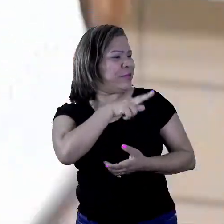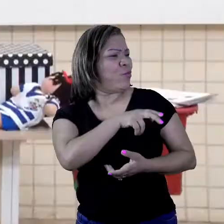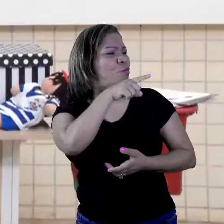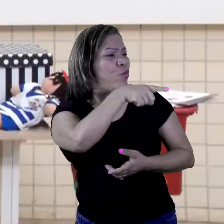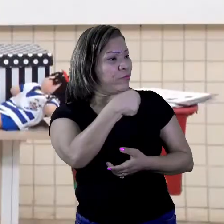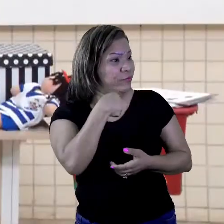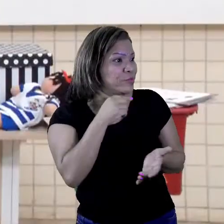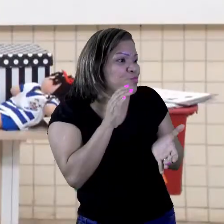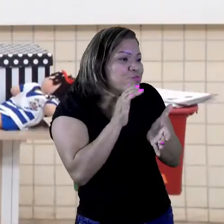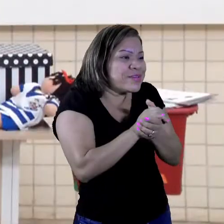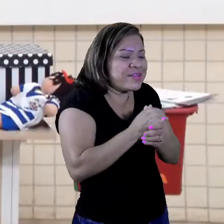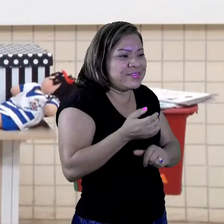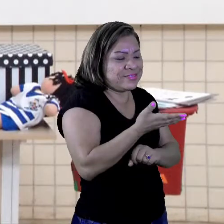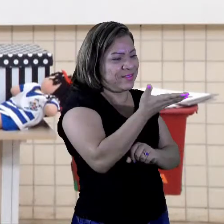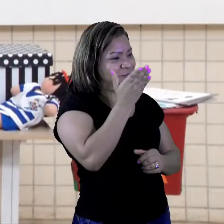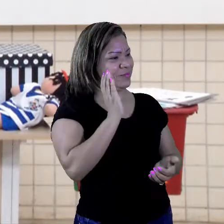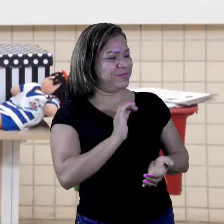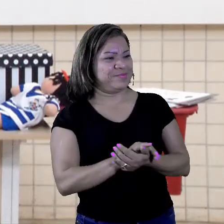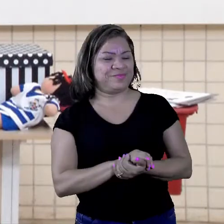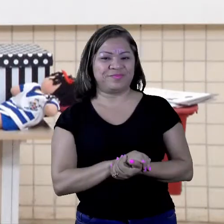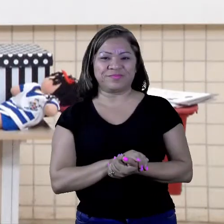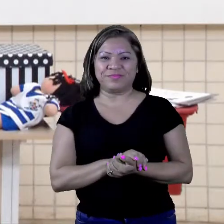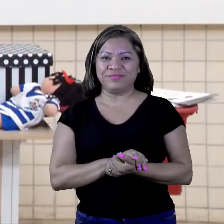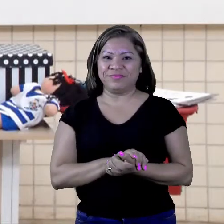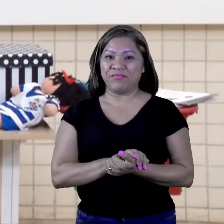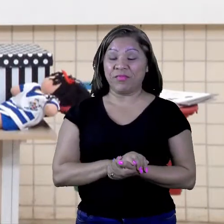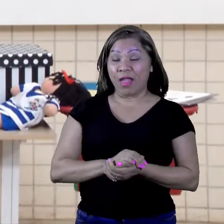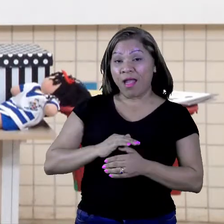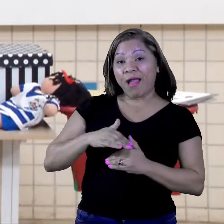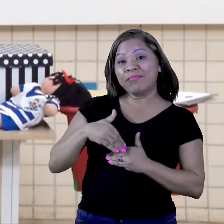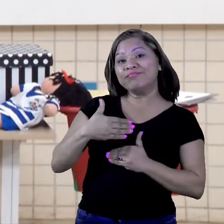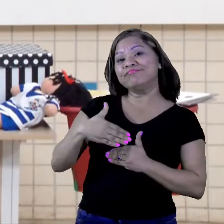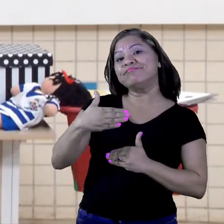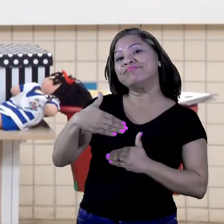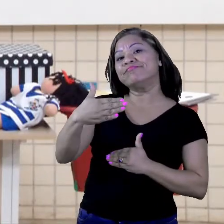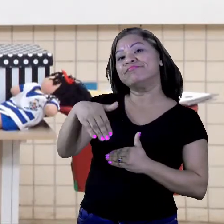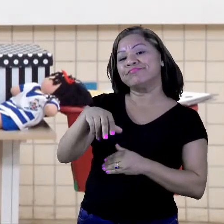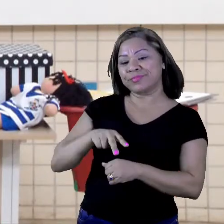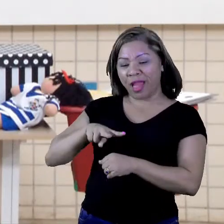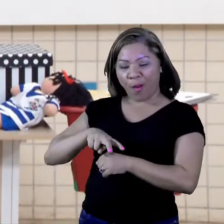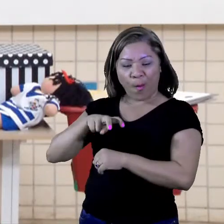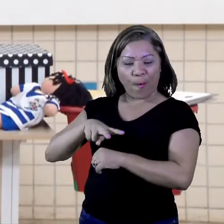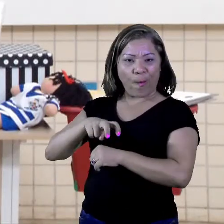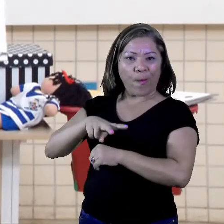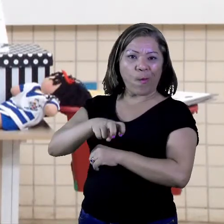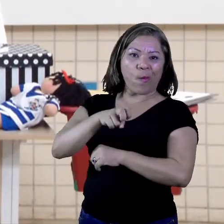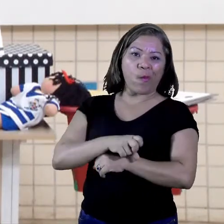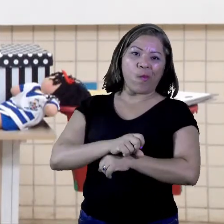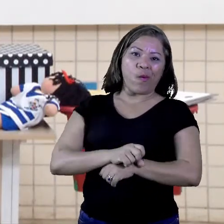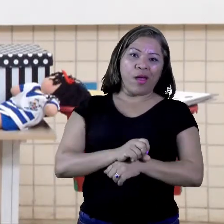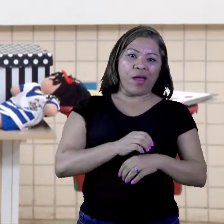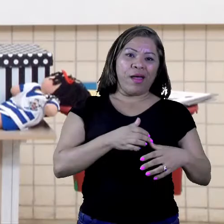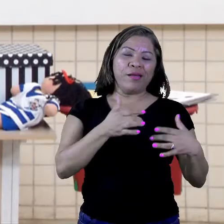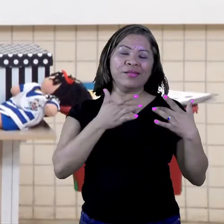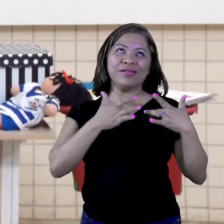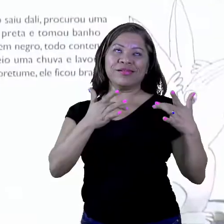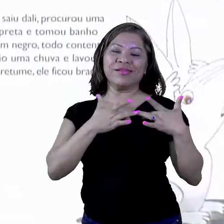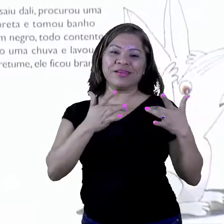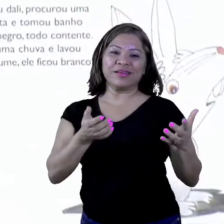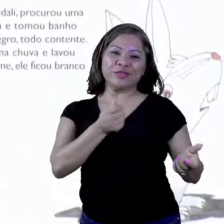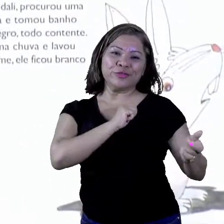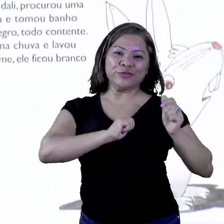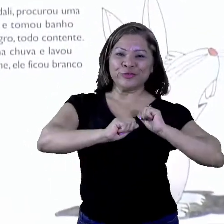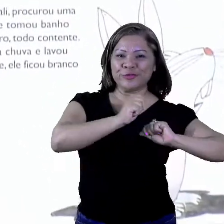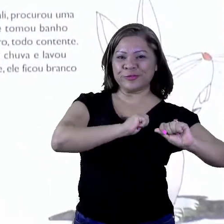você. E aí, cada vez mais o coelho ia se apaixonando. Certo dia, a menina estava na tua